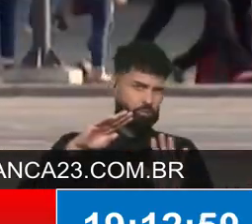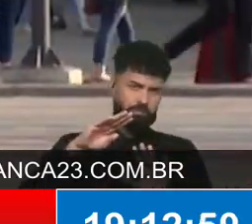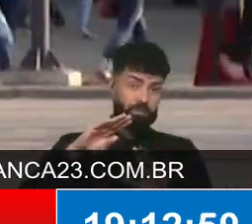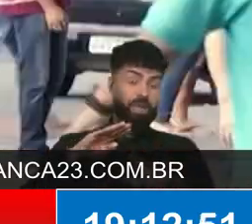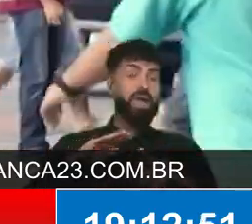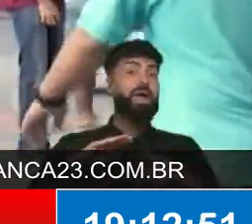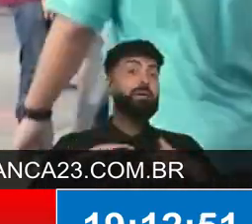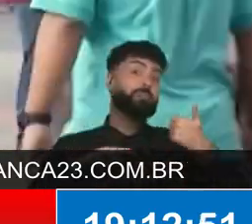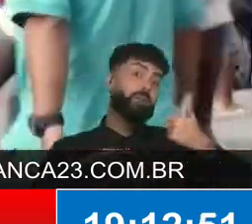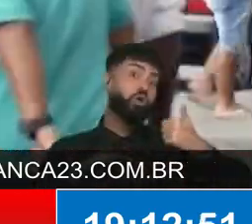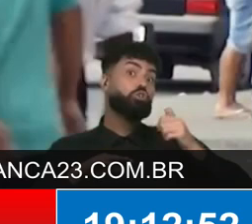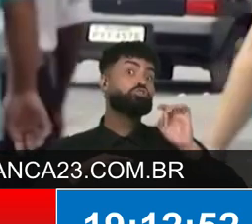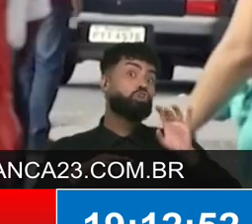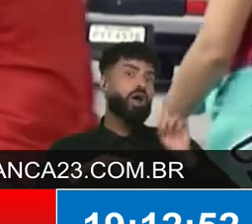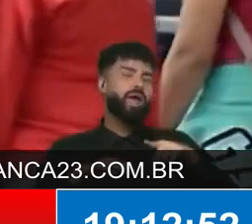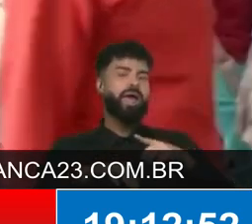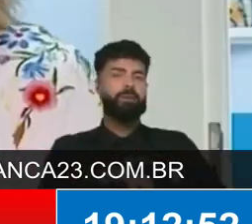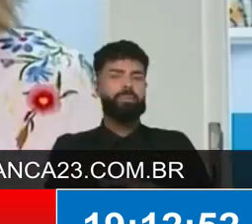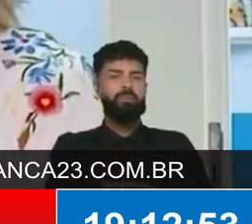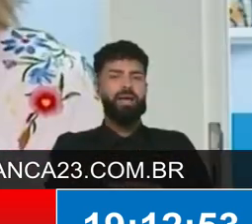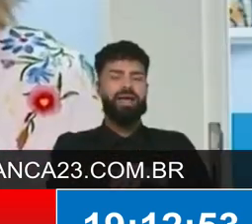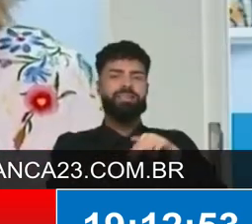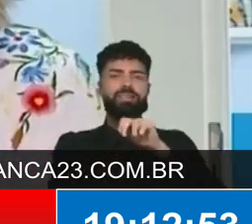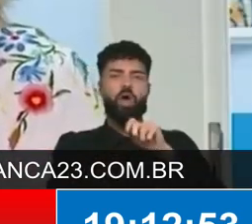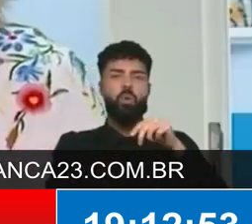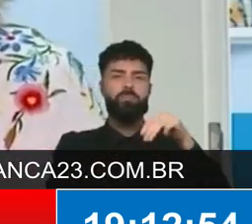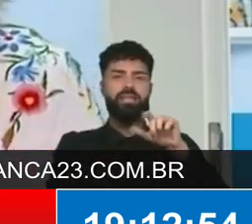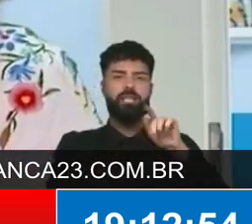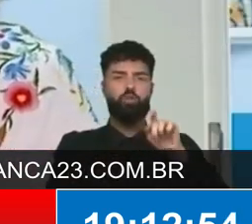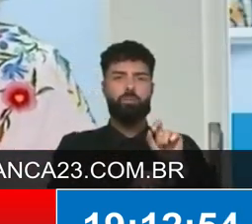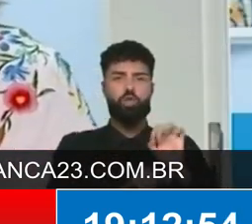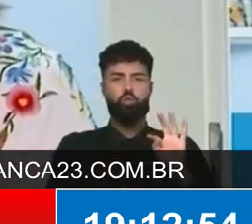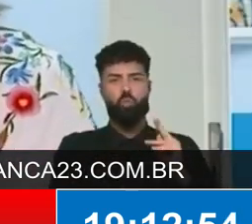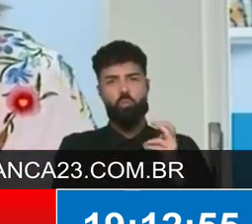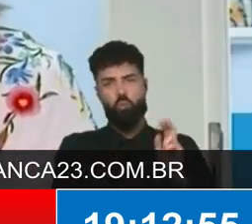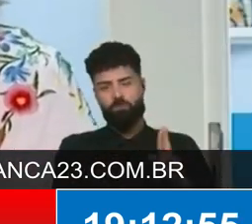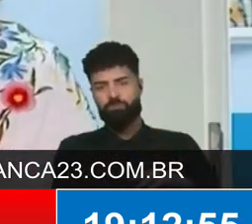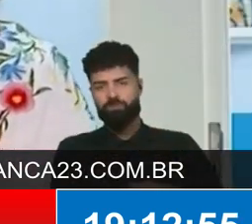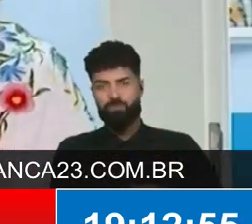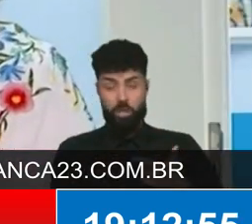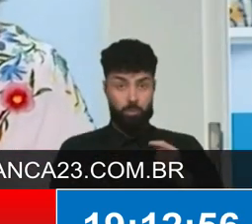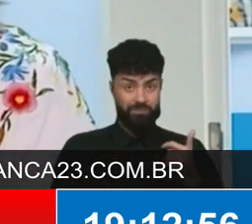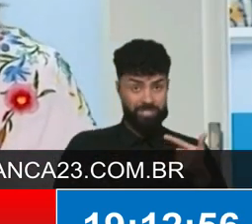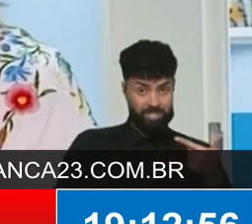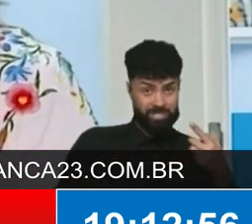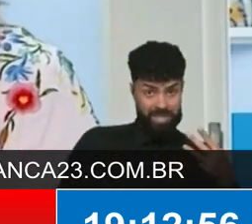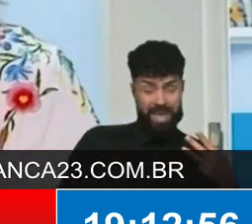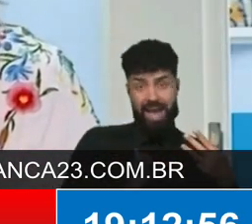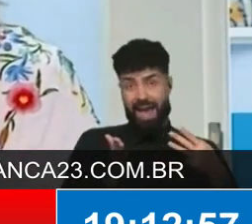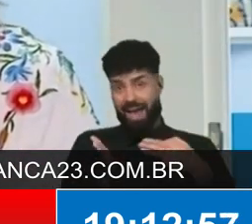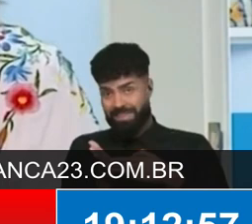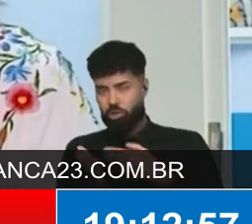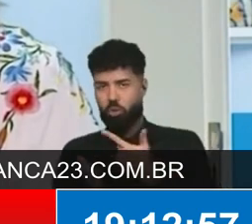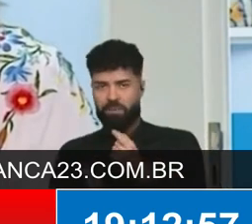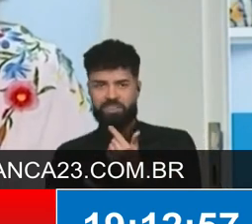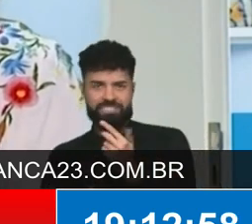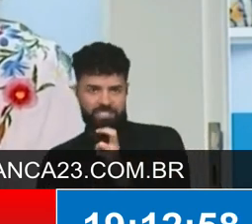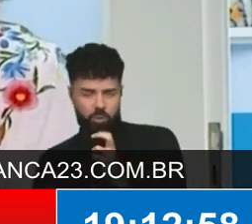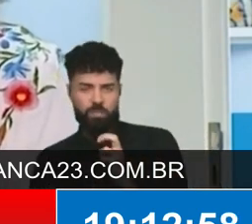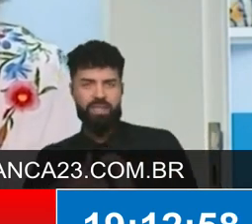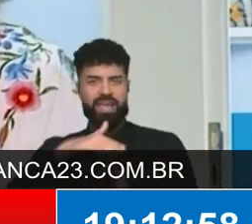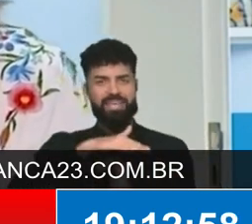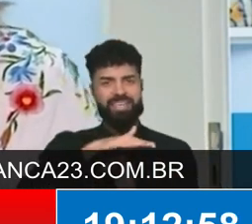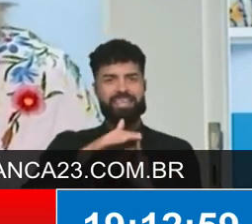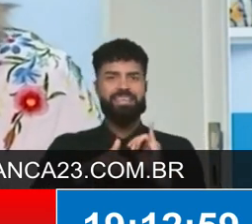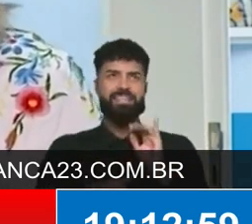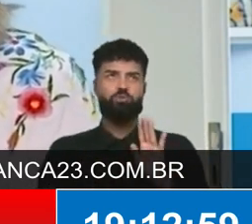apenas para os tumores de pele não melanoma. De 2023 a 2025, o Instituto Nacional do Câncer, o INCA,